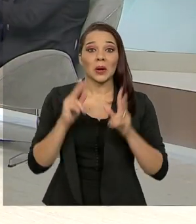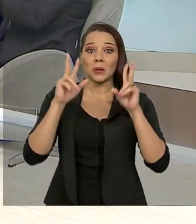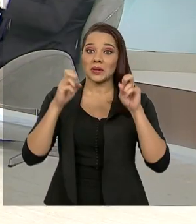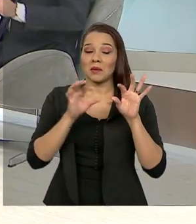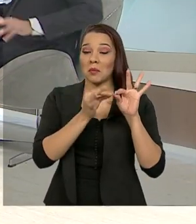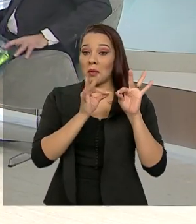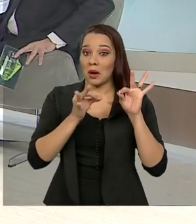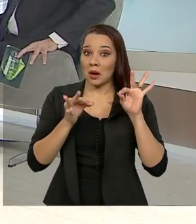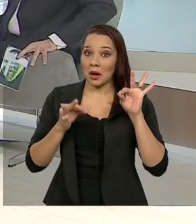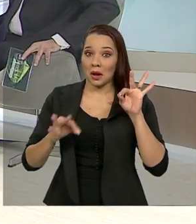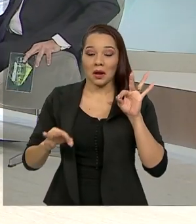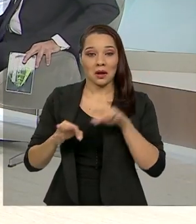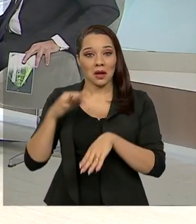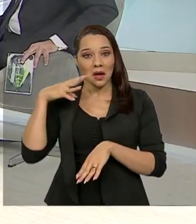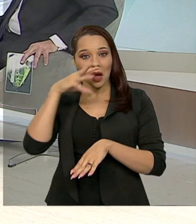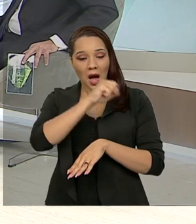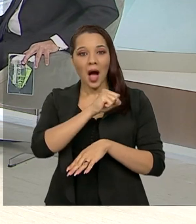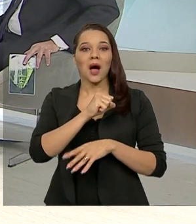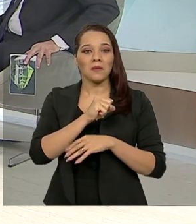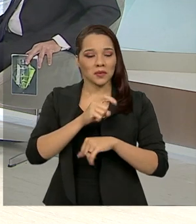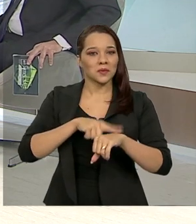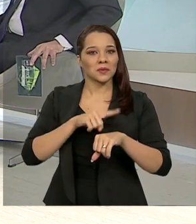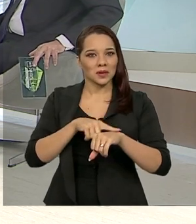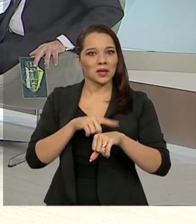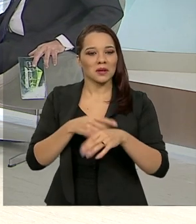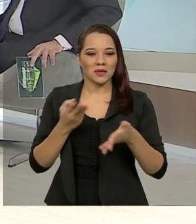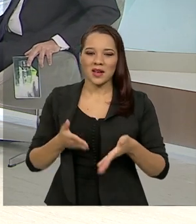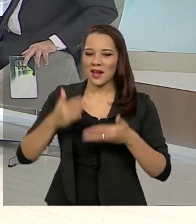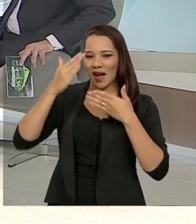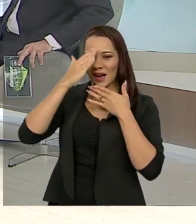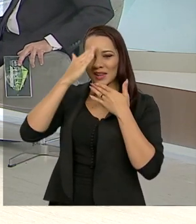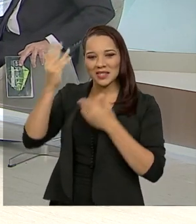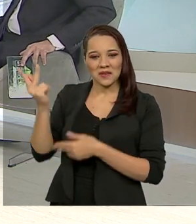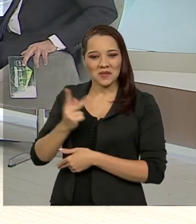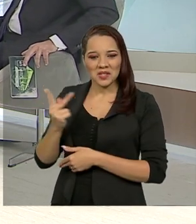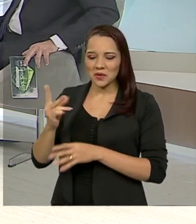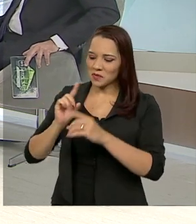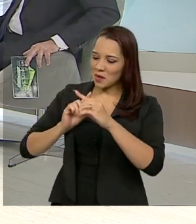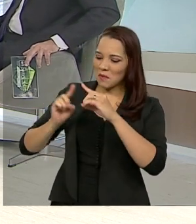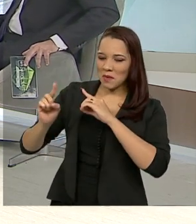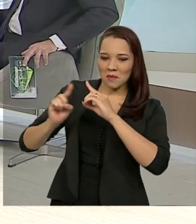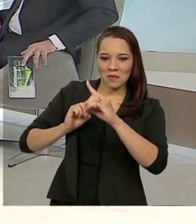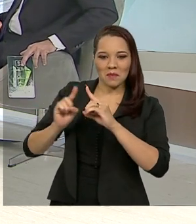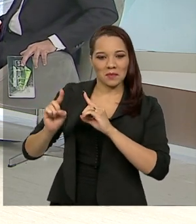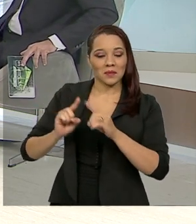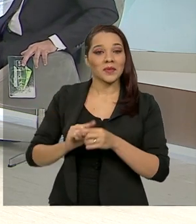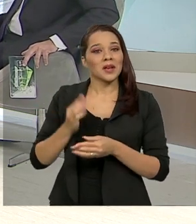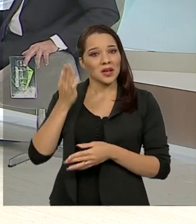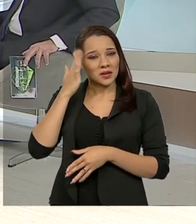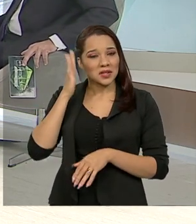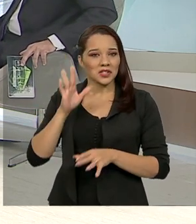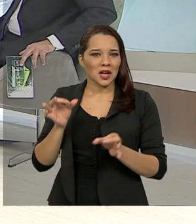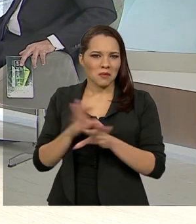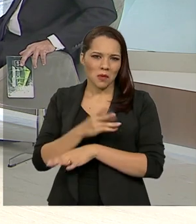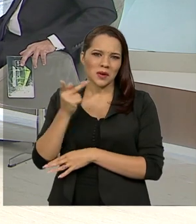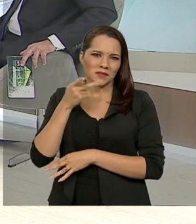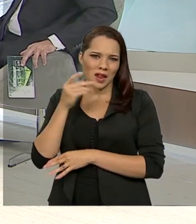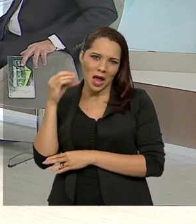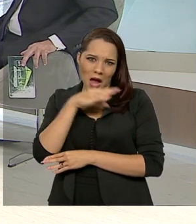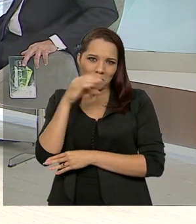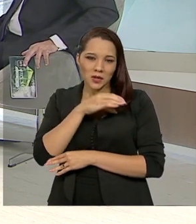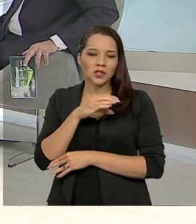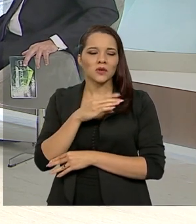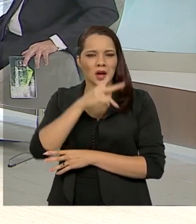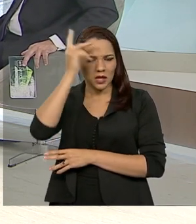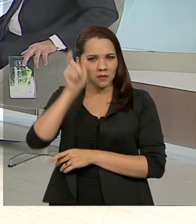o programa passa voando, passa muito rápido. Passa muito rápido. Agradecer porque vocês foram muito didáticos, ao professor também. Eu sei que já acabou, professor, mas fala rapidinho assim.